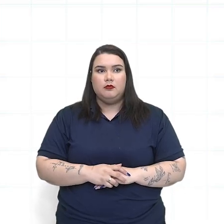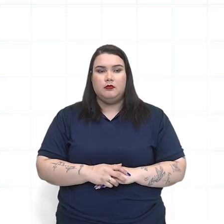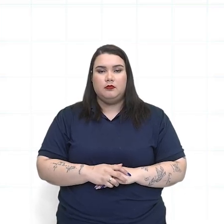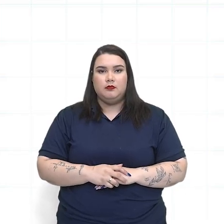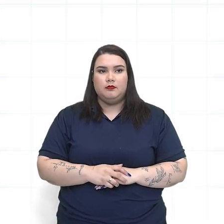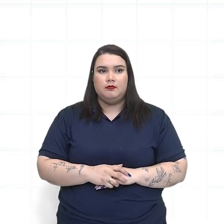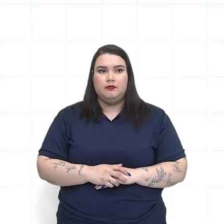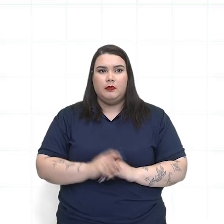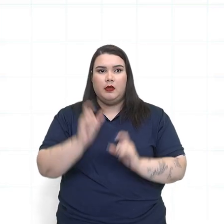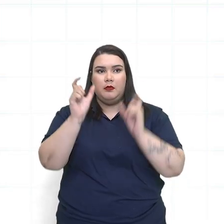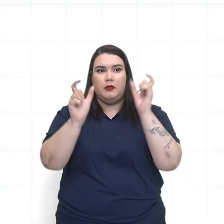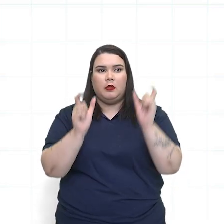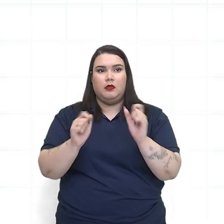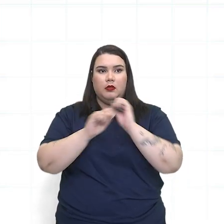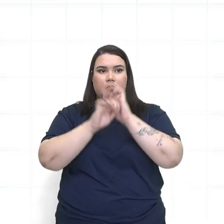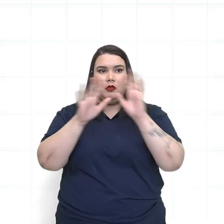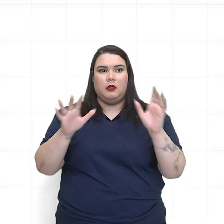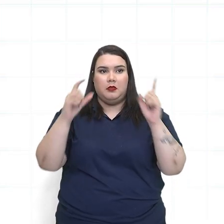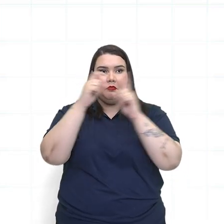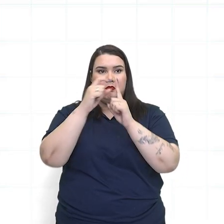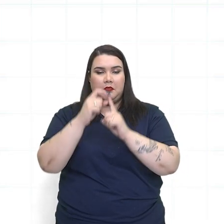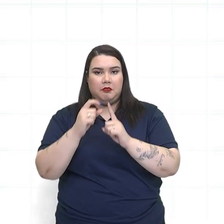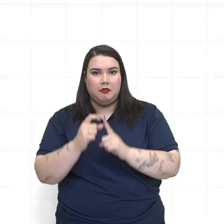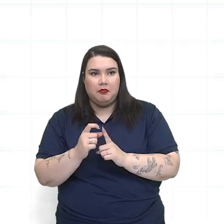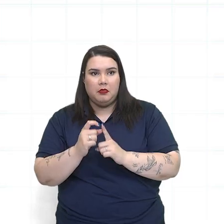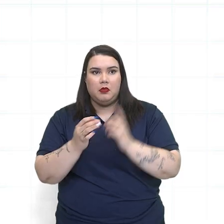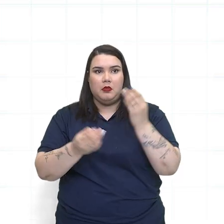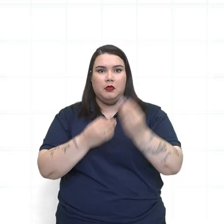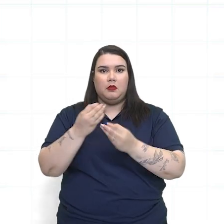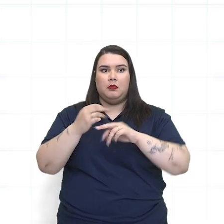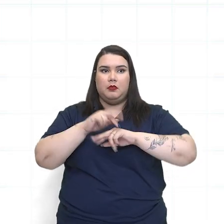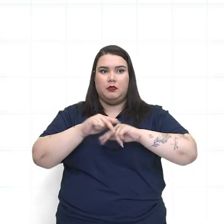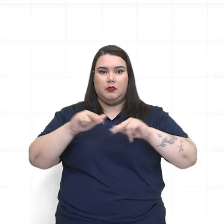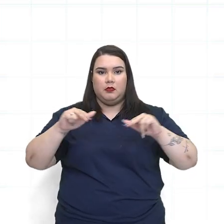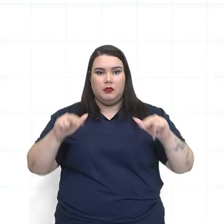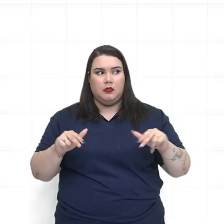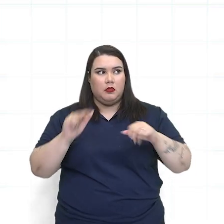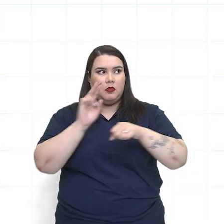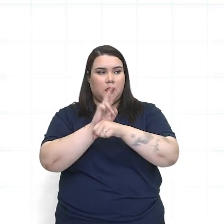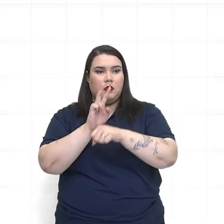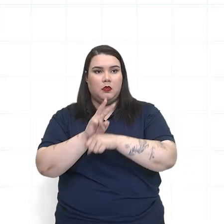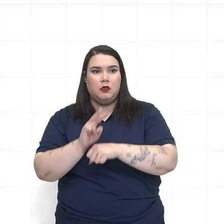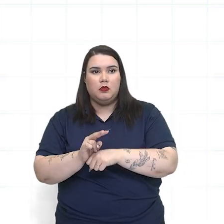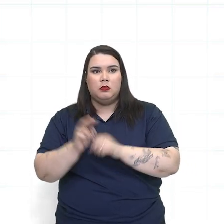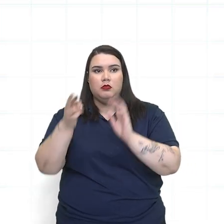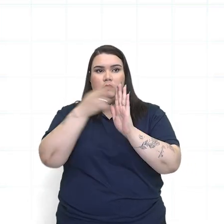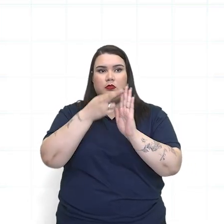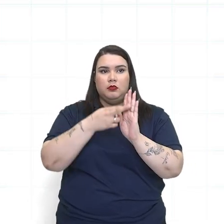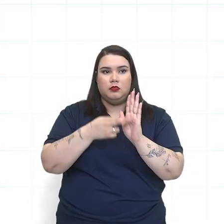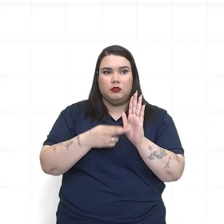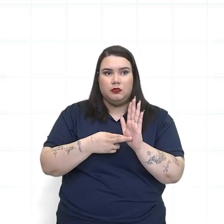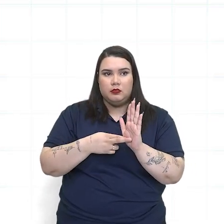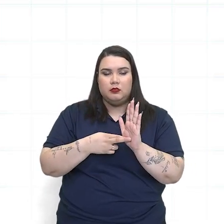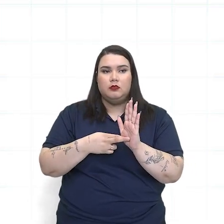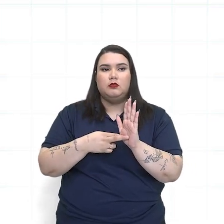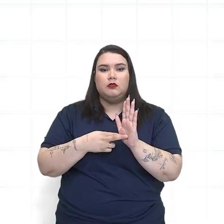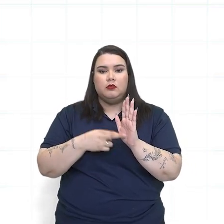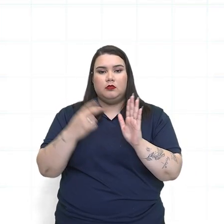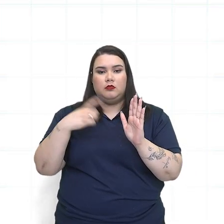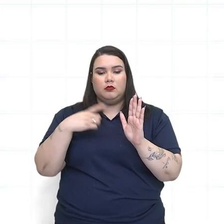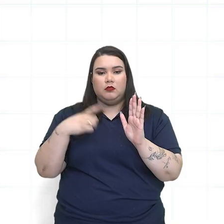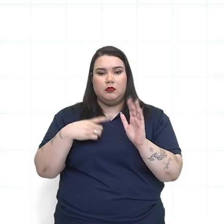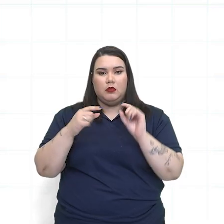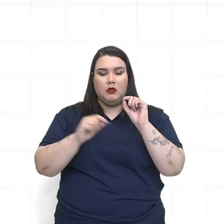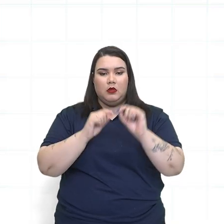Pronúncia clara e correta das palavras, utilização de vocabulário rico e diversificado, registro cuidadoso, né, prestigiado,